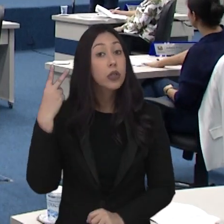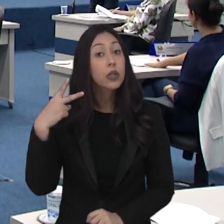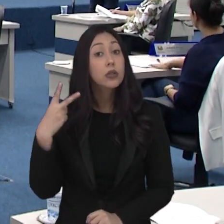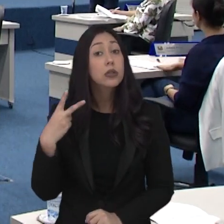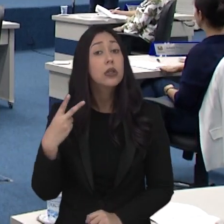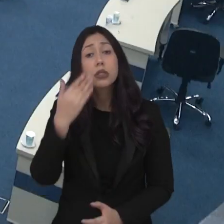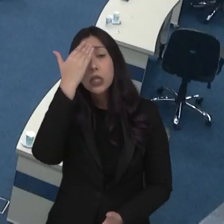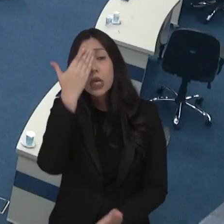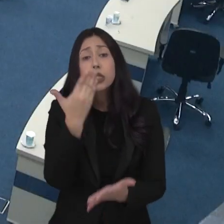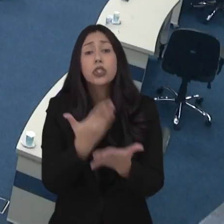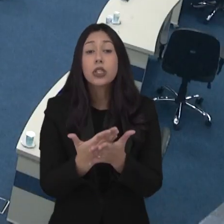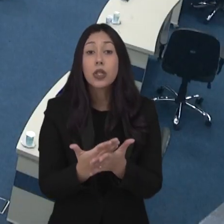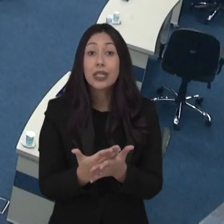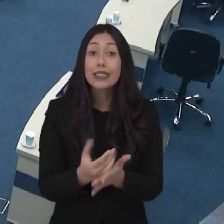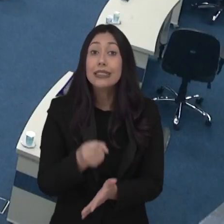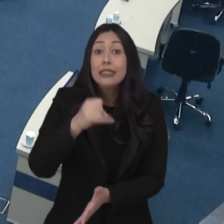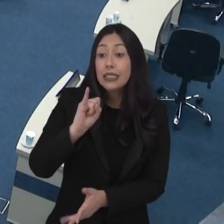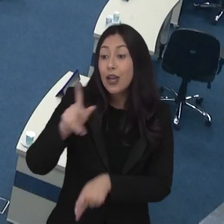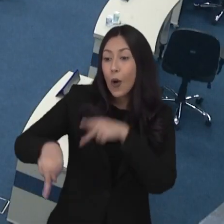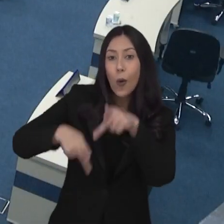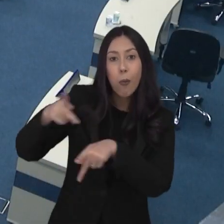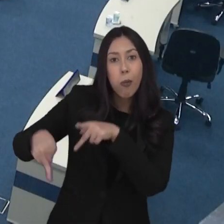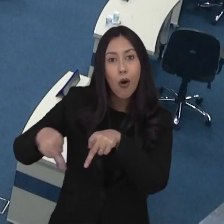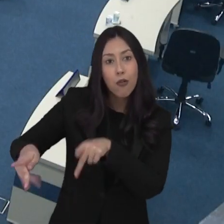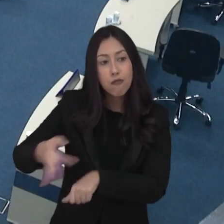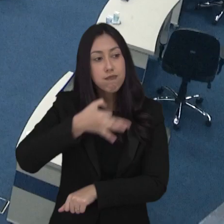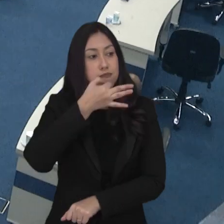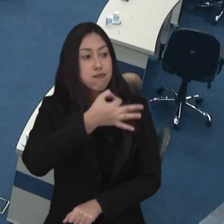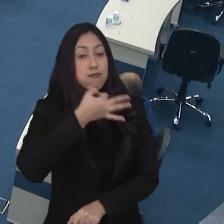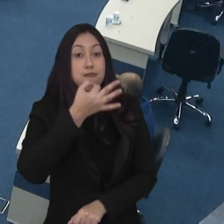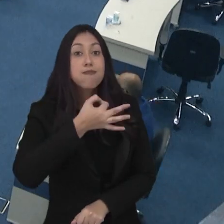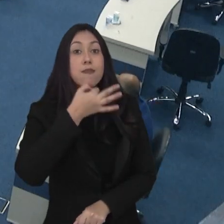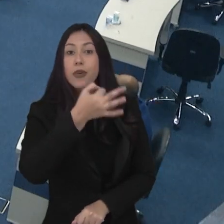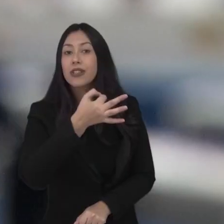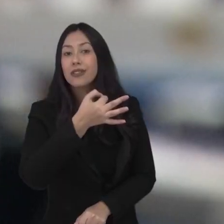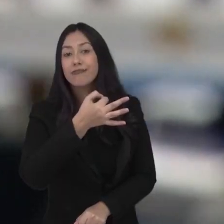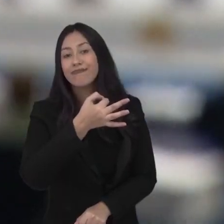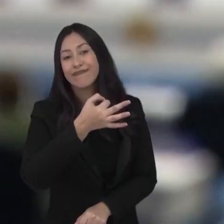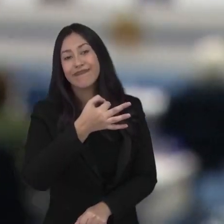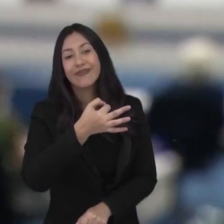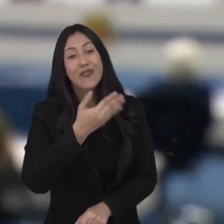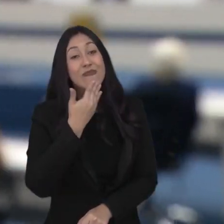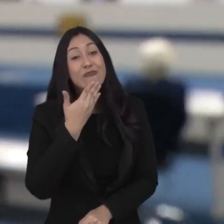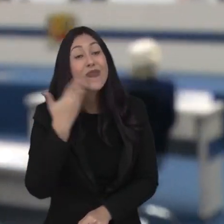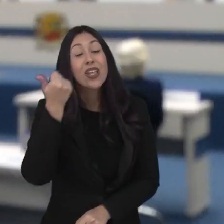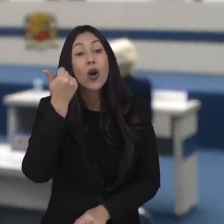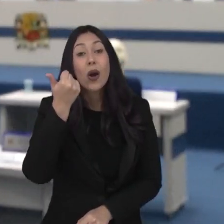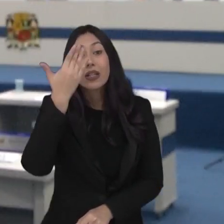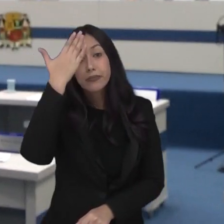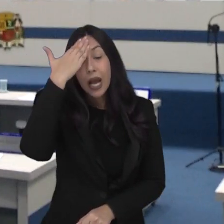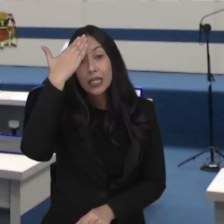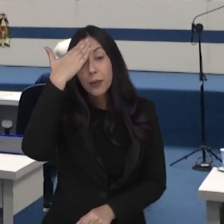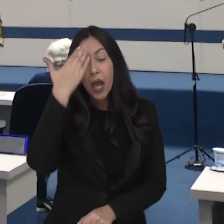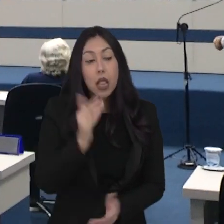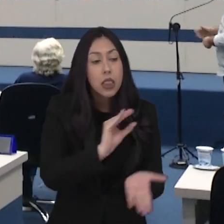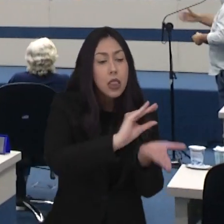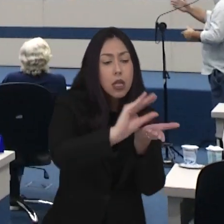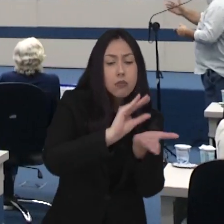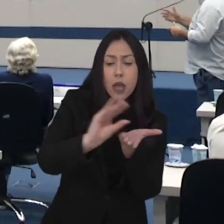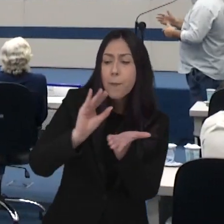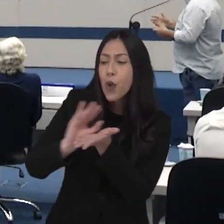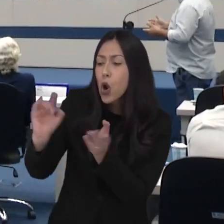parlamentares acreditam que aproximar a população do debate sobre os gastos públicos é fundamental para saber se a distribuição